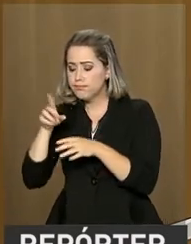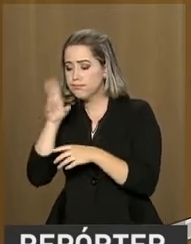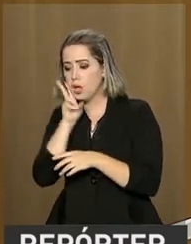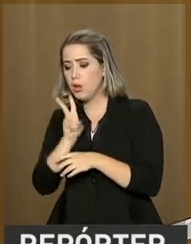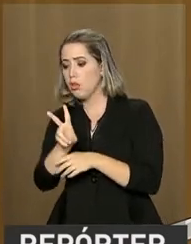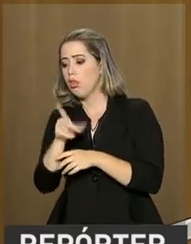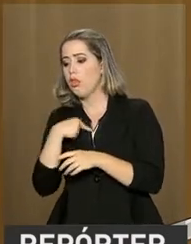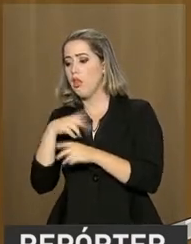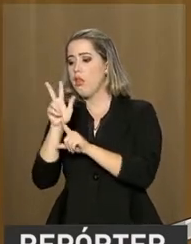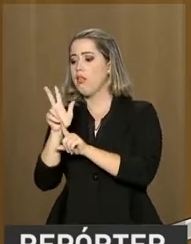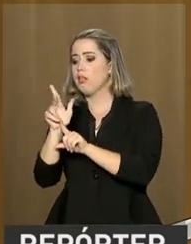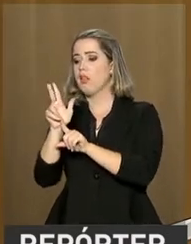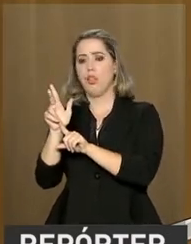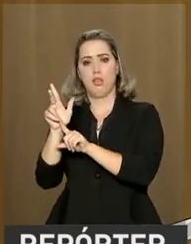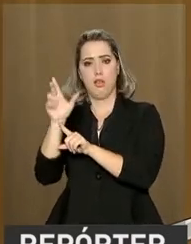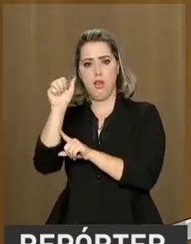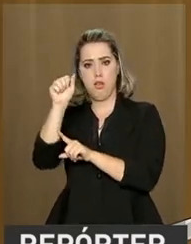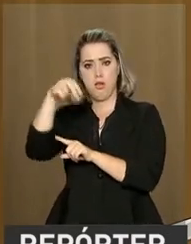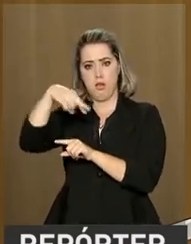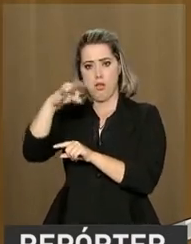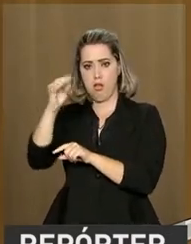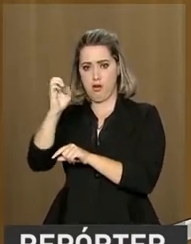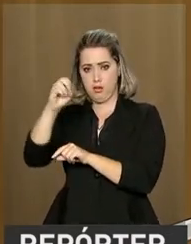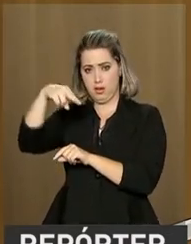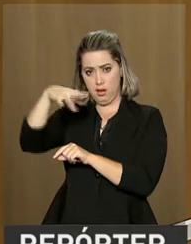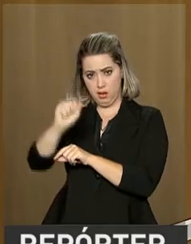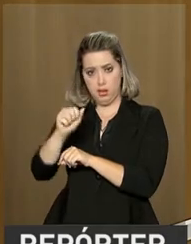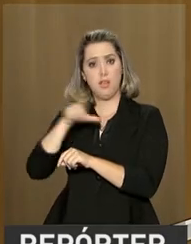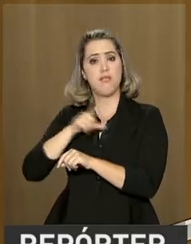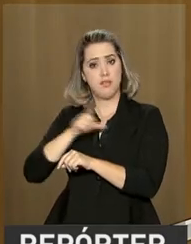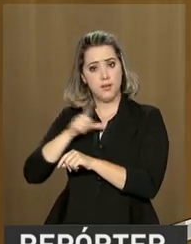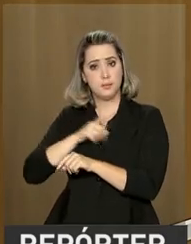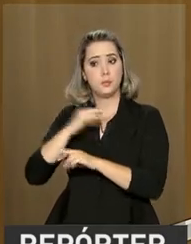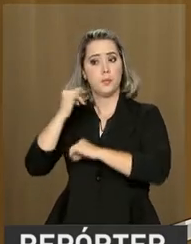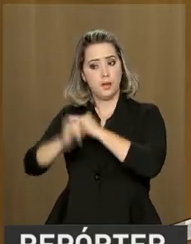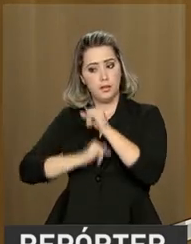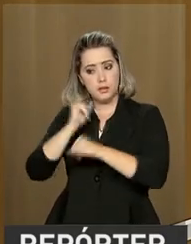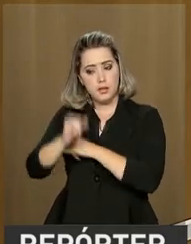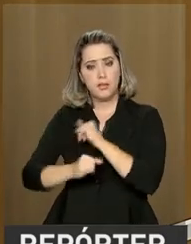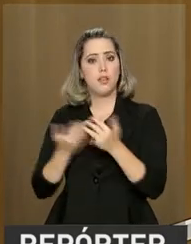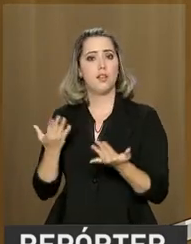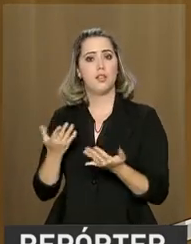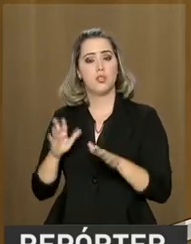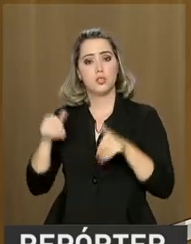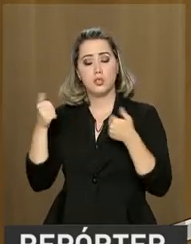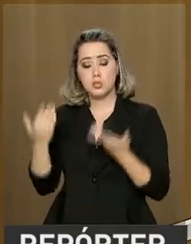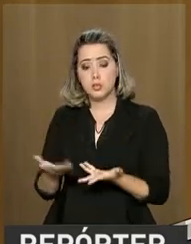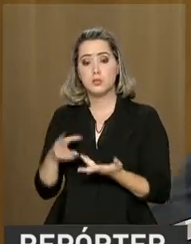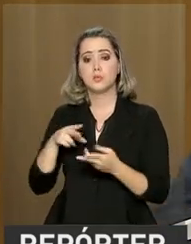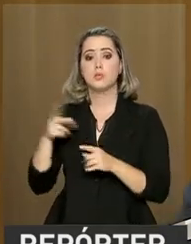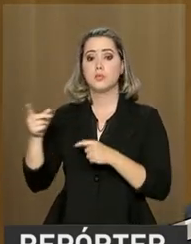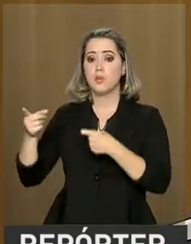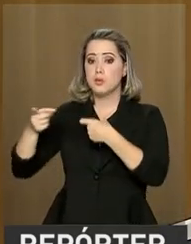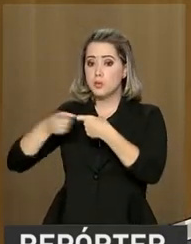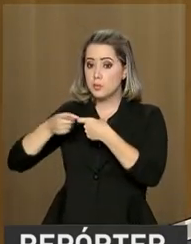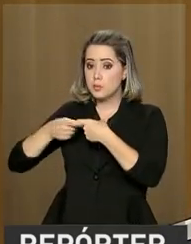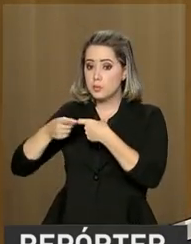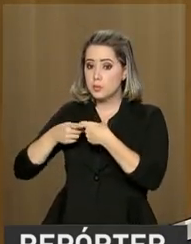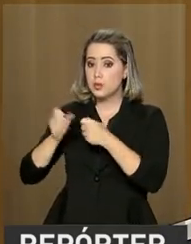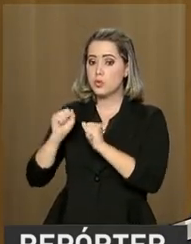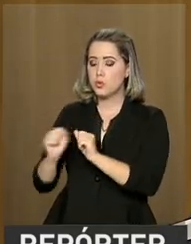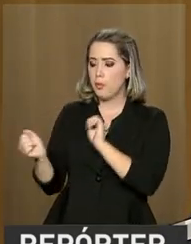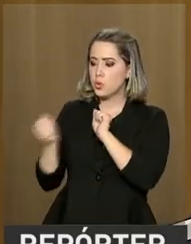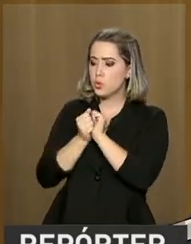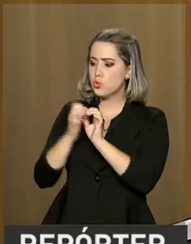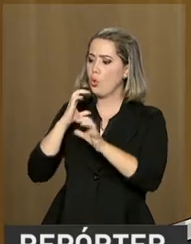levar a banda larga para aquele equipamento e os médicos vão poder conversar com os outros equipamentos públicos de